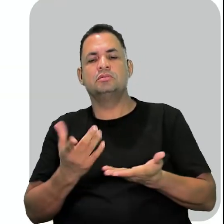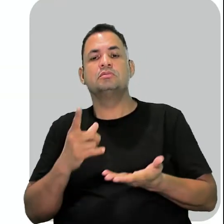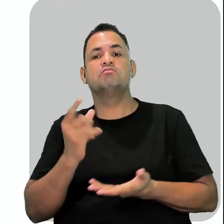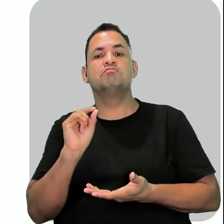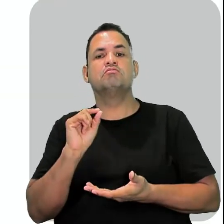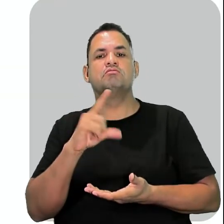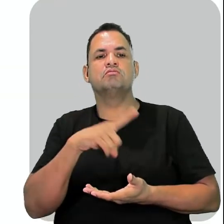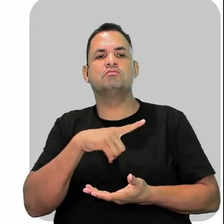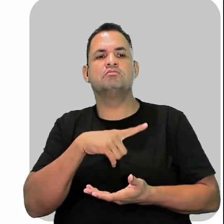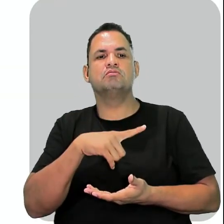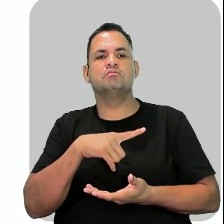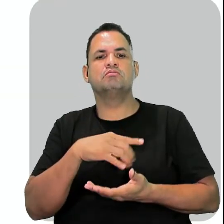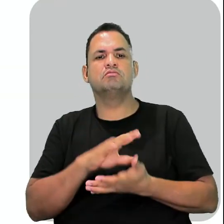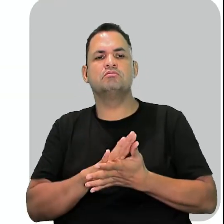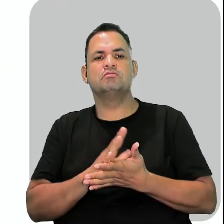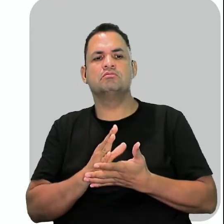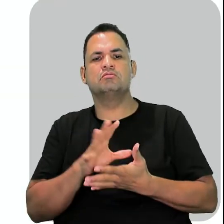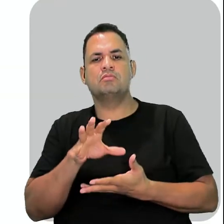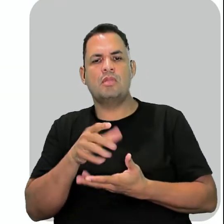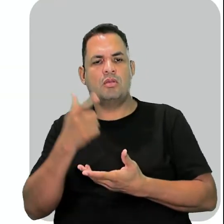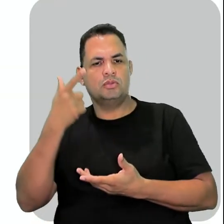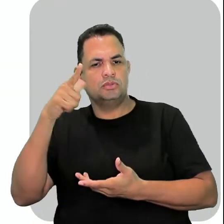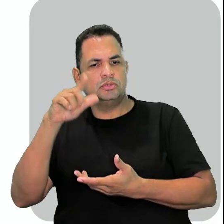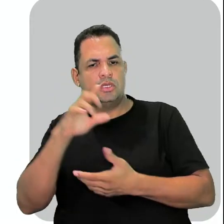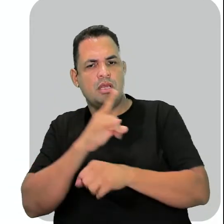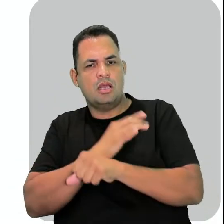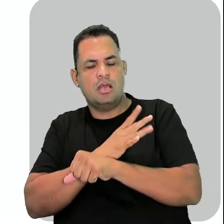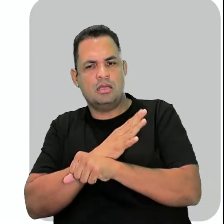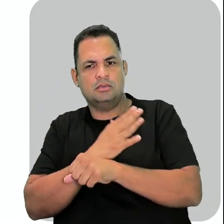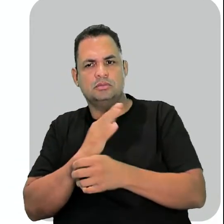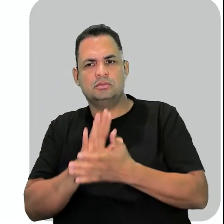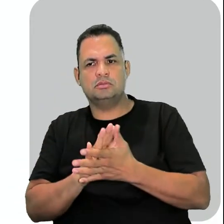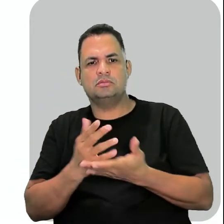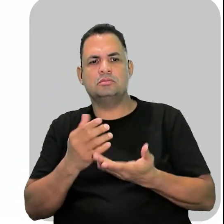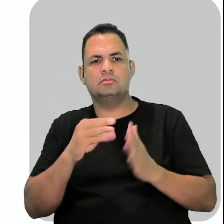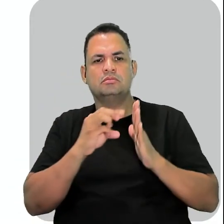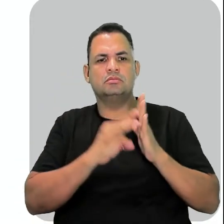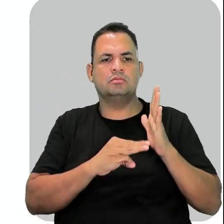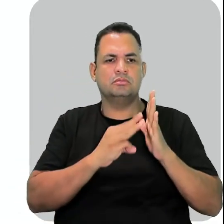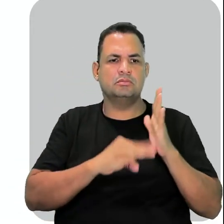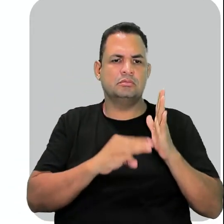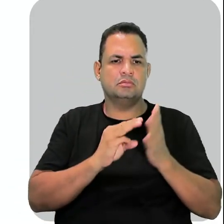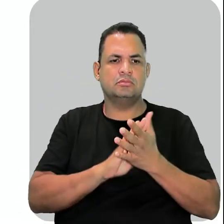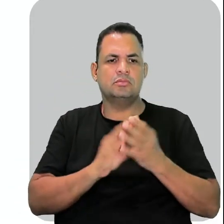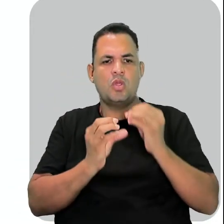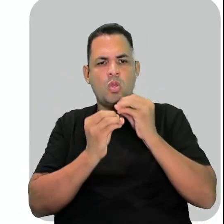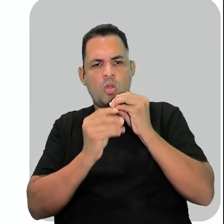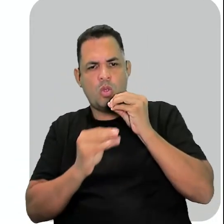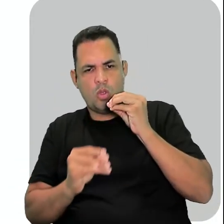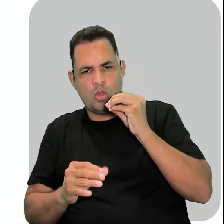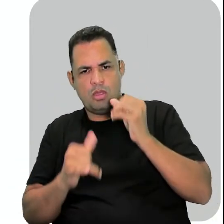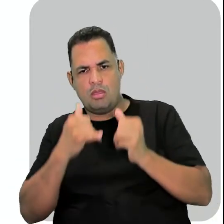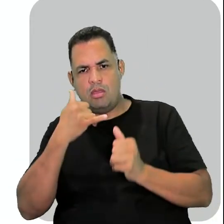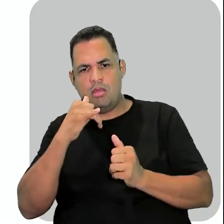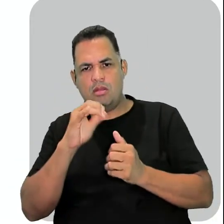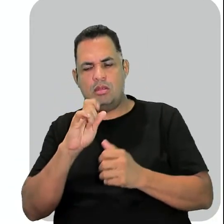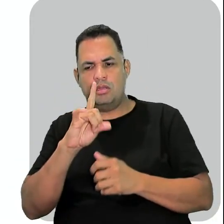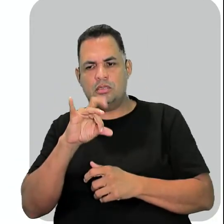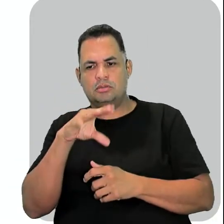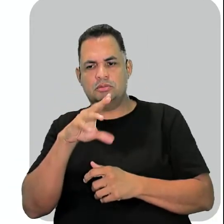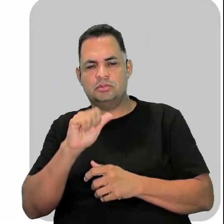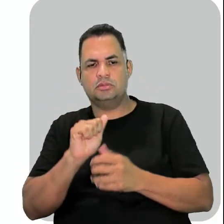que nós temos? A obtenção dos ácidos ela pode ocorrer pelos métodos de oxidação energética dos